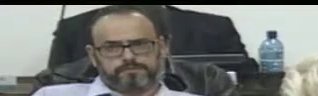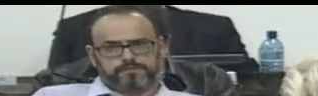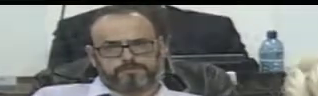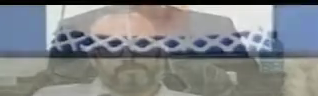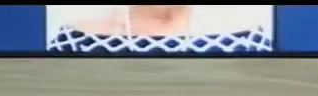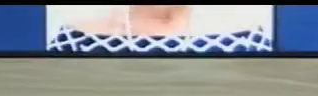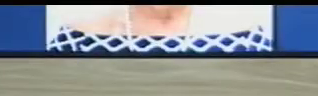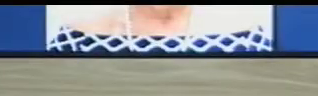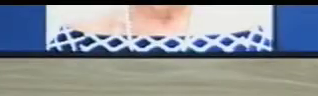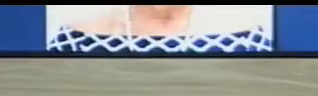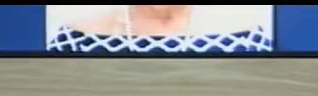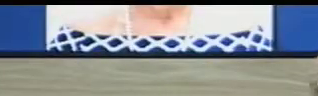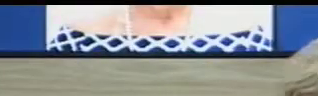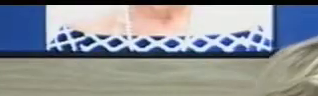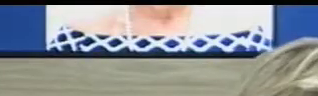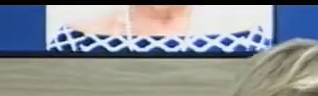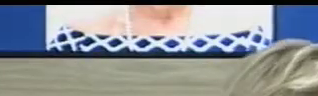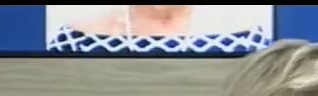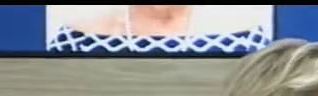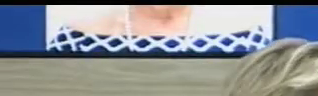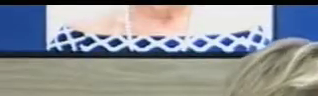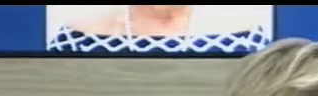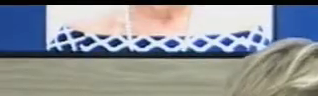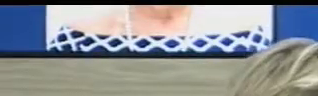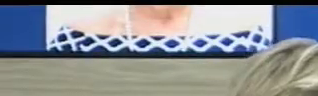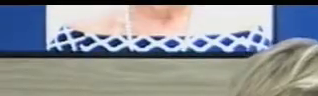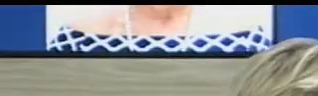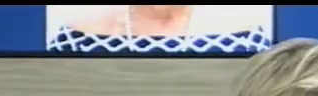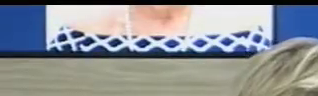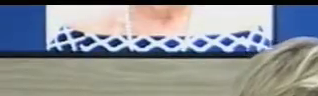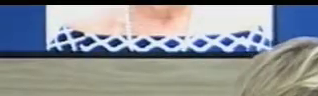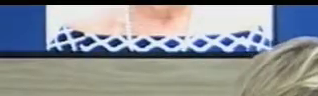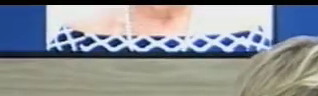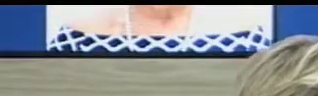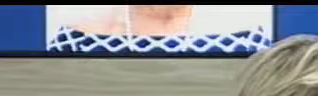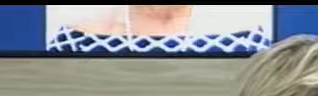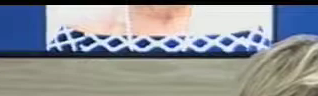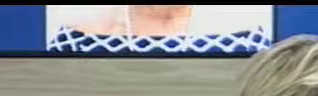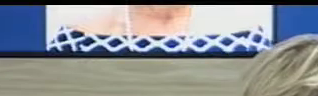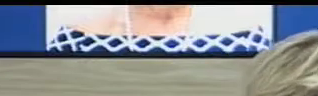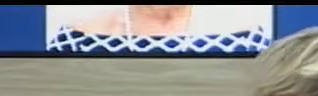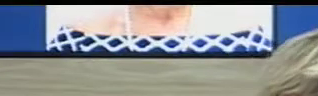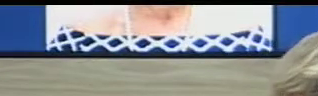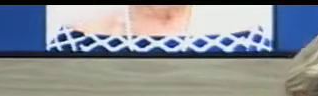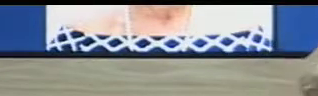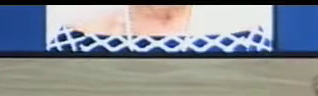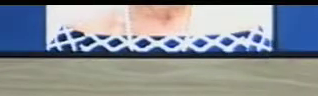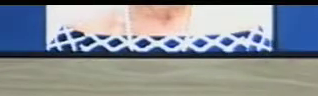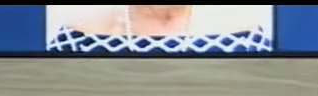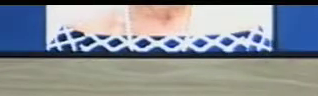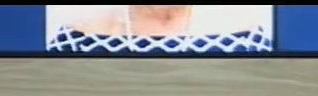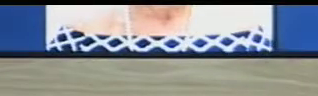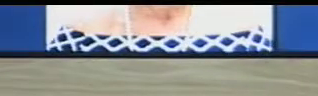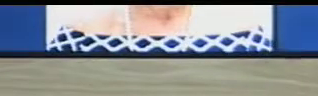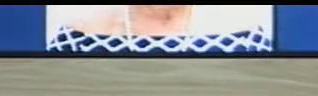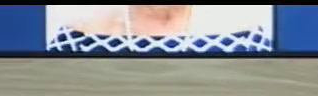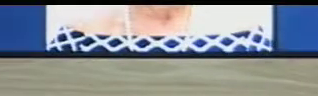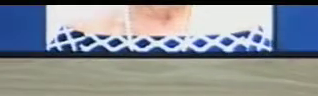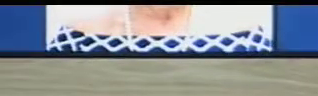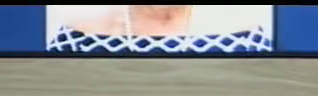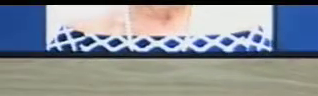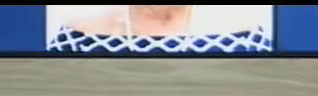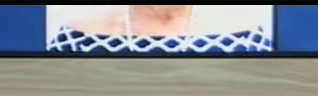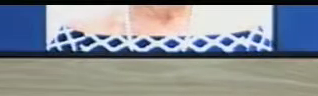se fale. Fiz a opção de me abster, na